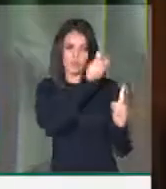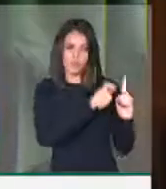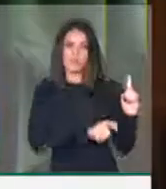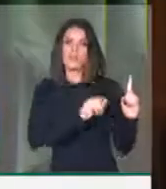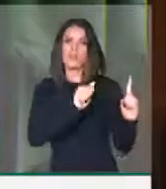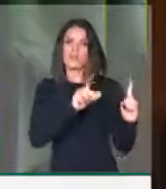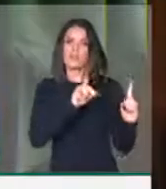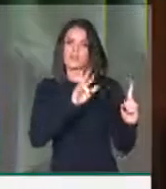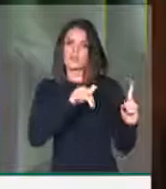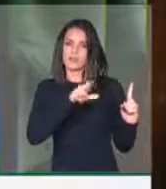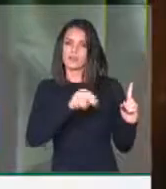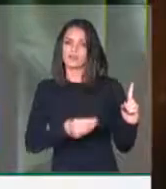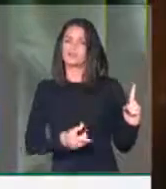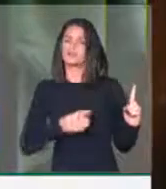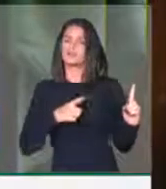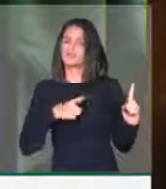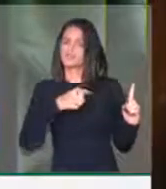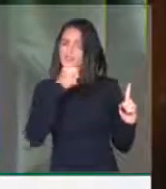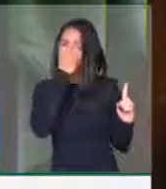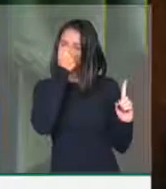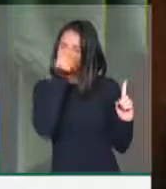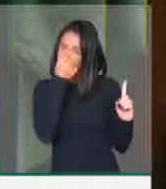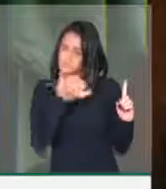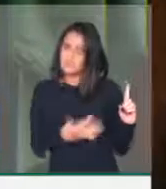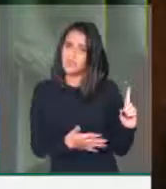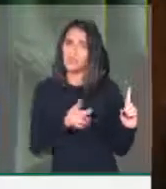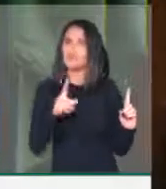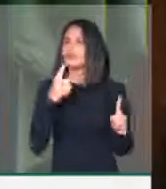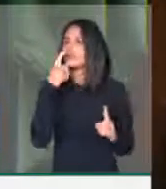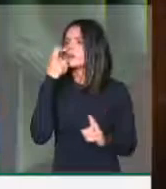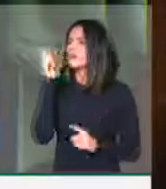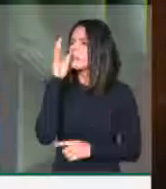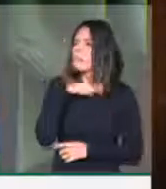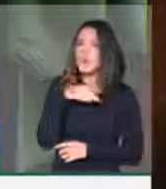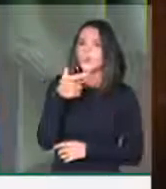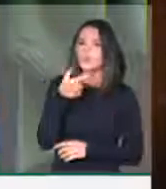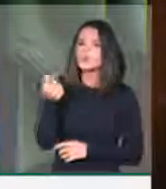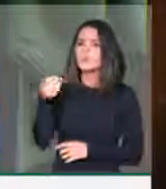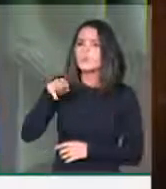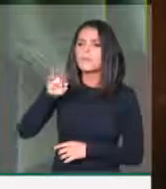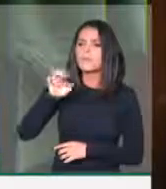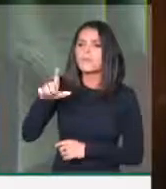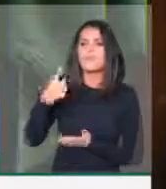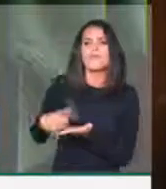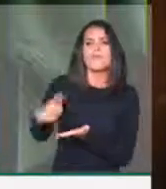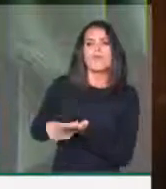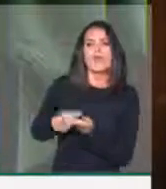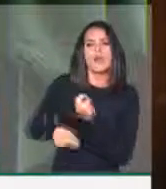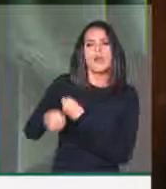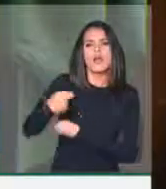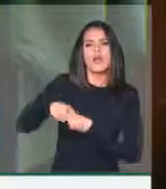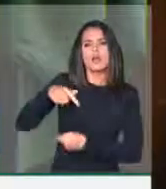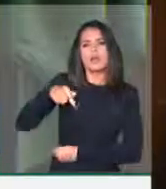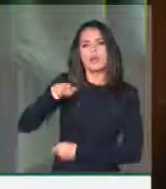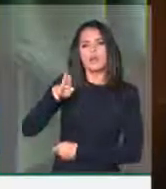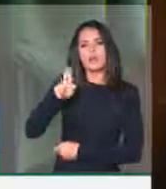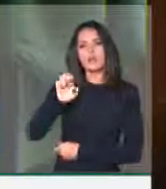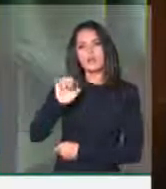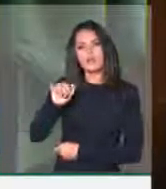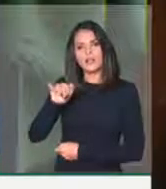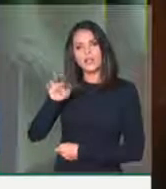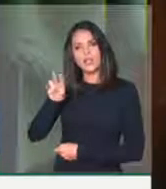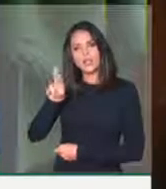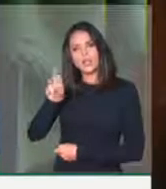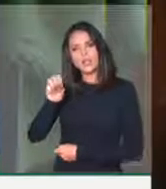explicar. O que cheira mal é os 200 mil que saiu lá do esquema do Queiroz no gabinete do deputado